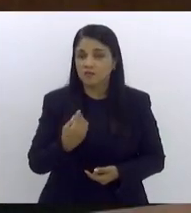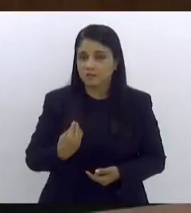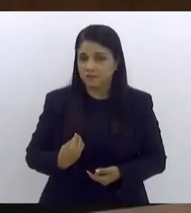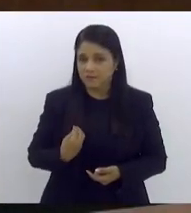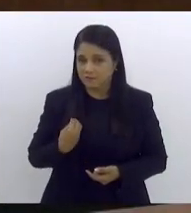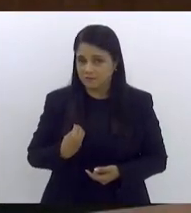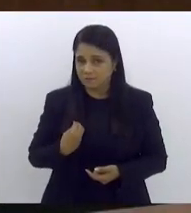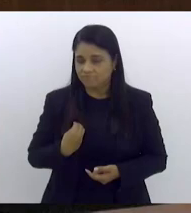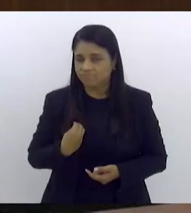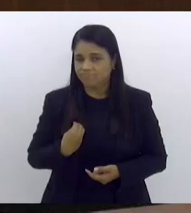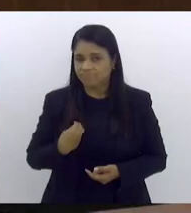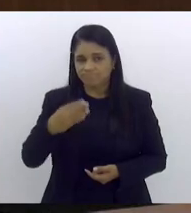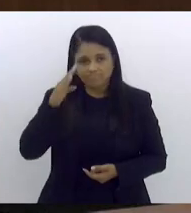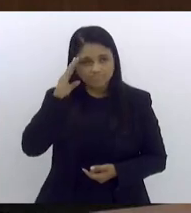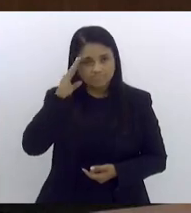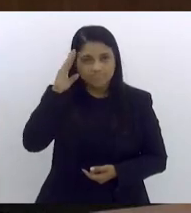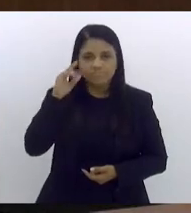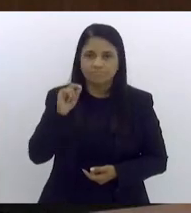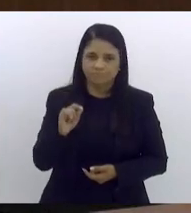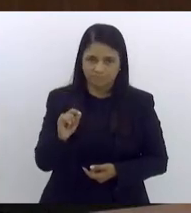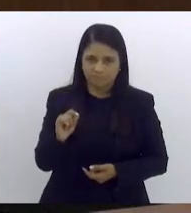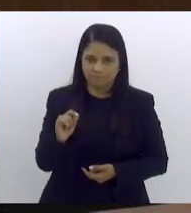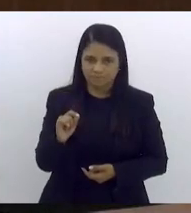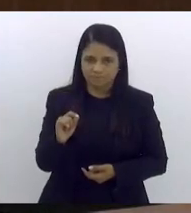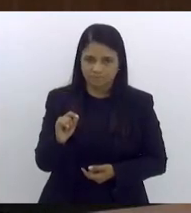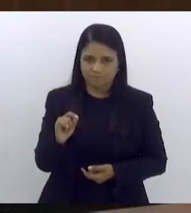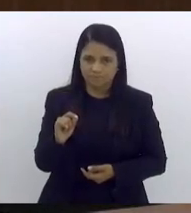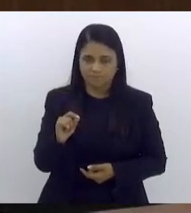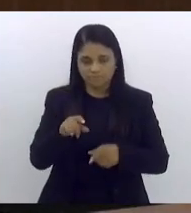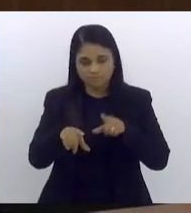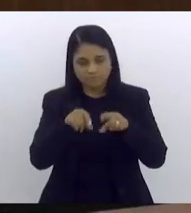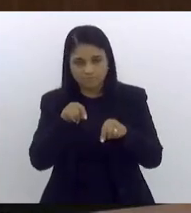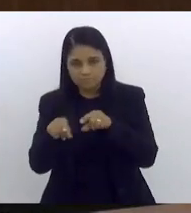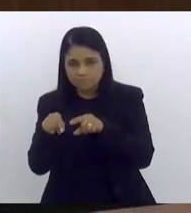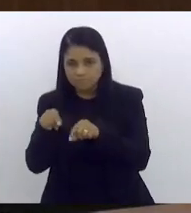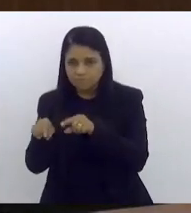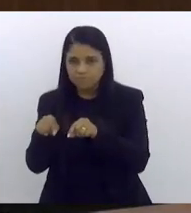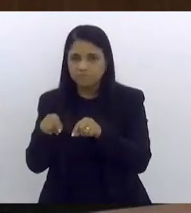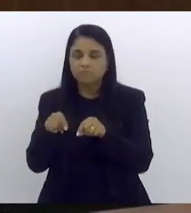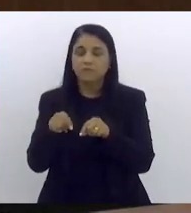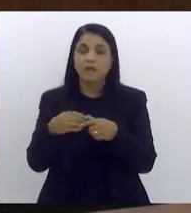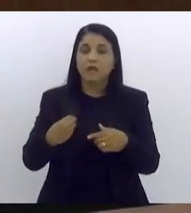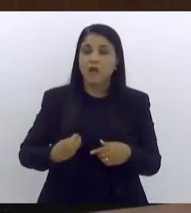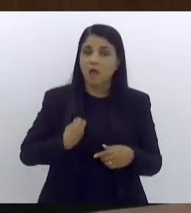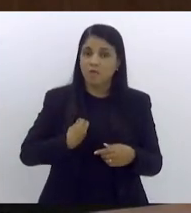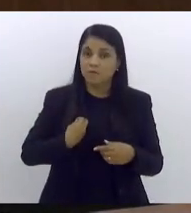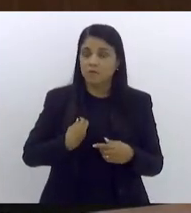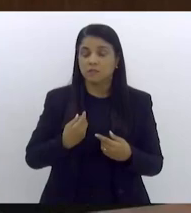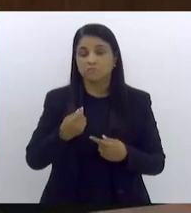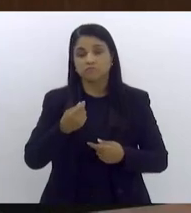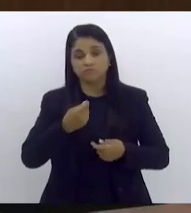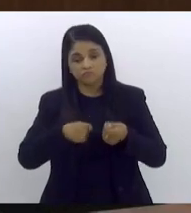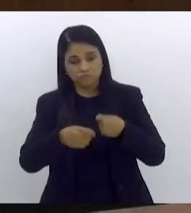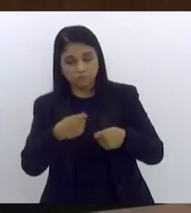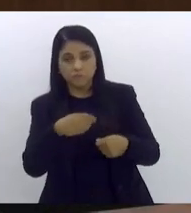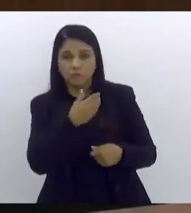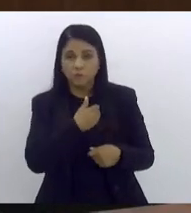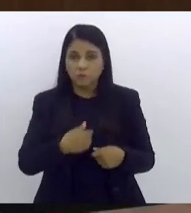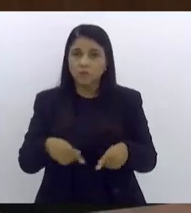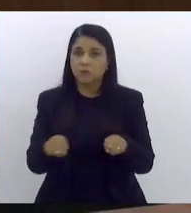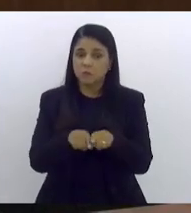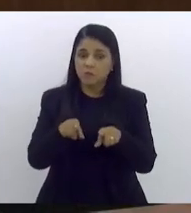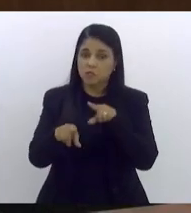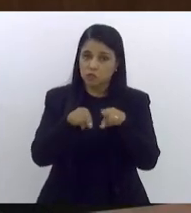nós temos que ter prioridades. Penso eu que na vida pública, na administração pública também temos que ter prioridades.